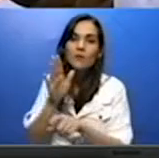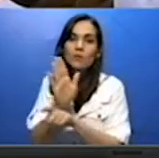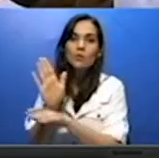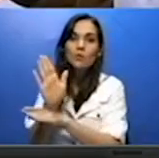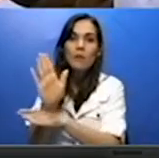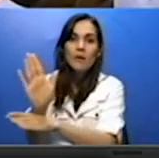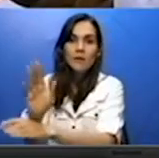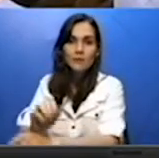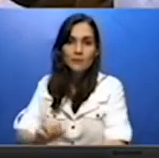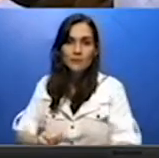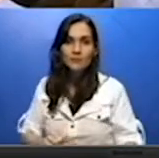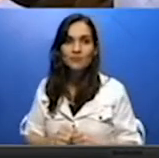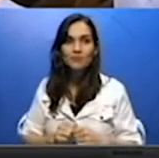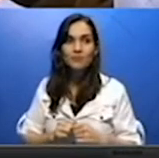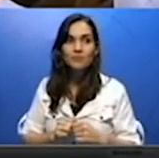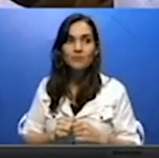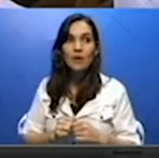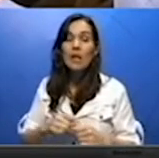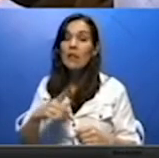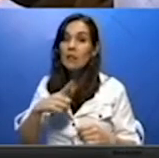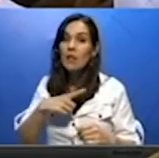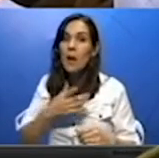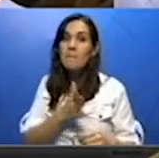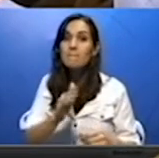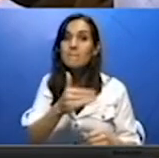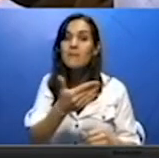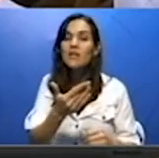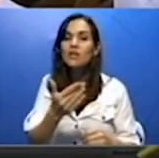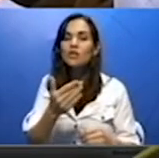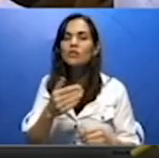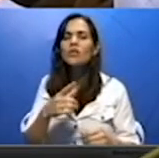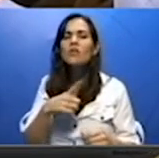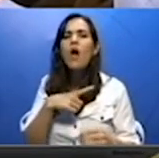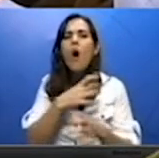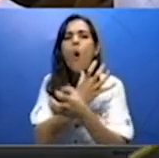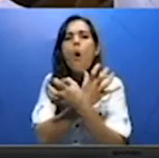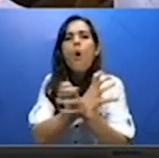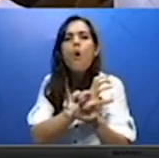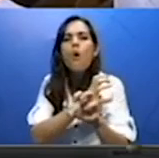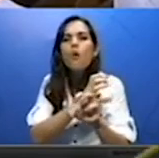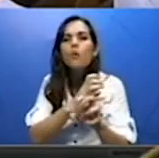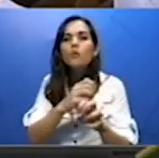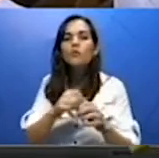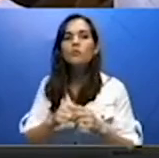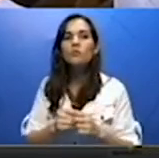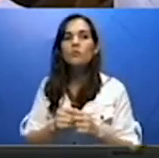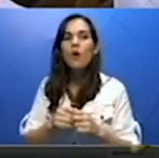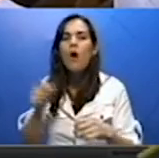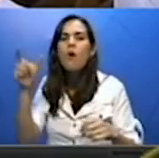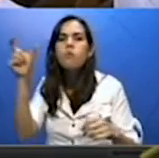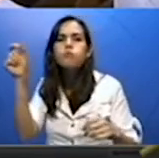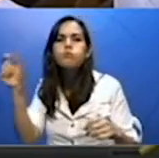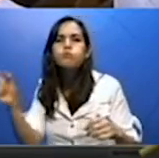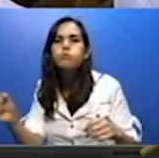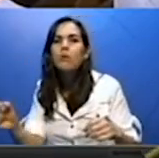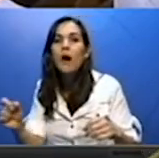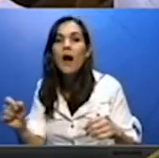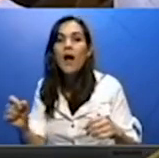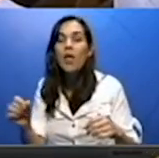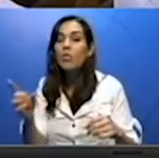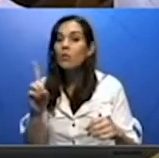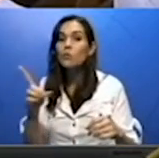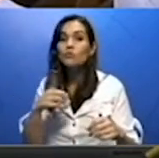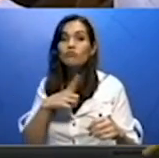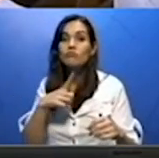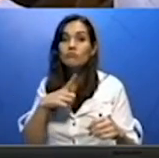e agora peixes ósseos eu trouxe alguns exemplos o esqueleto do peixe cartilaginoso que eu mostrei anteriormente não